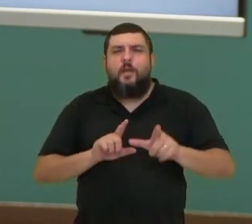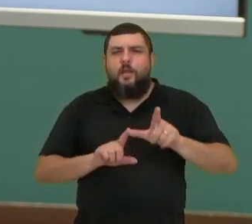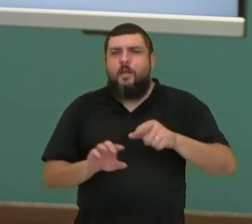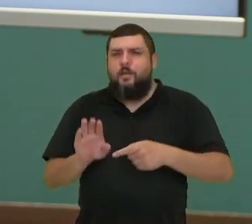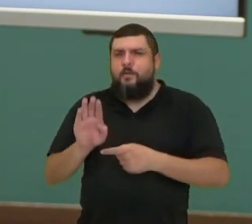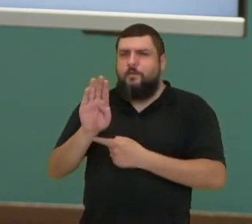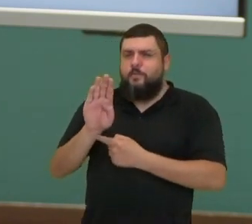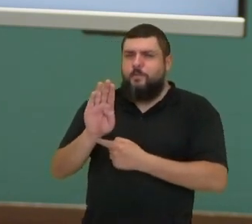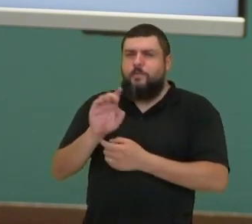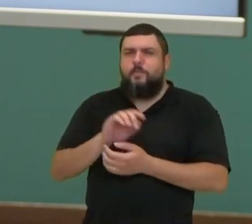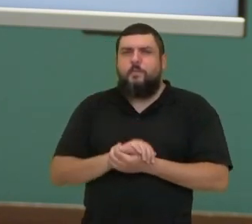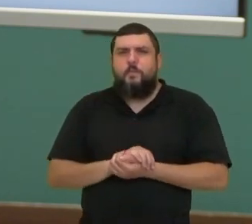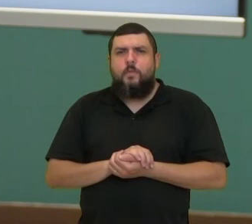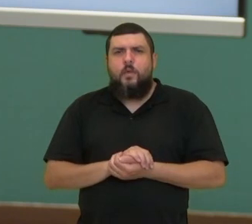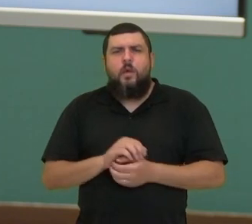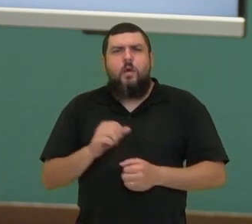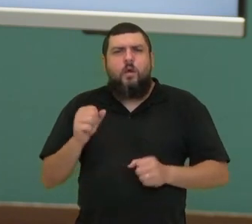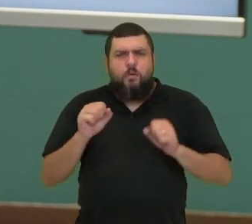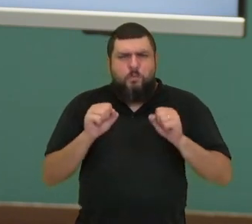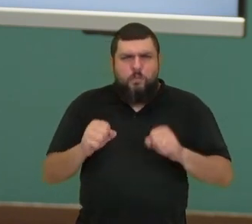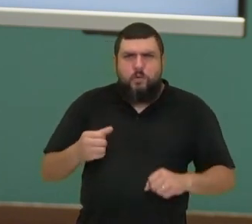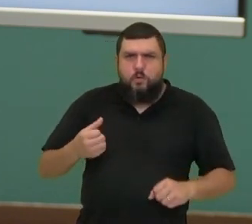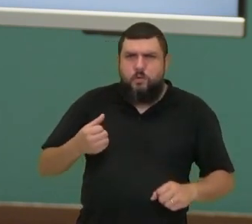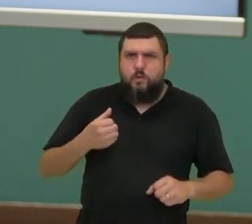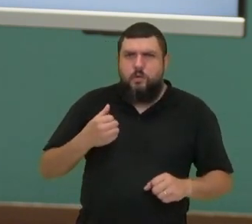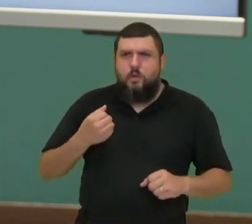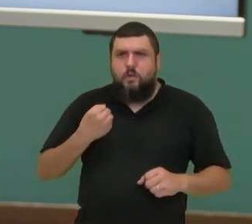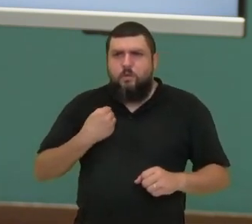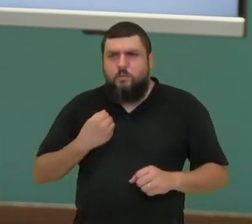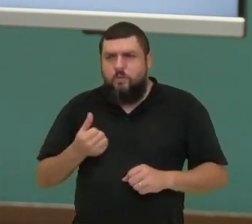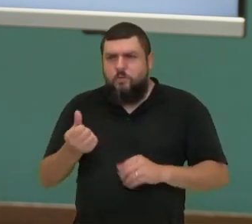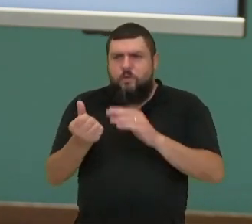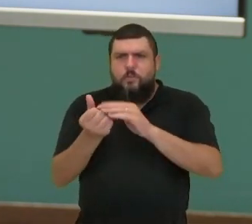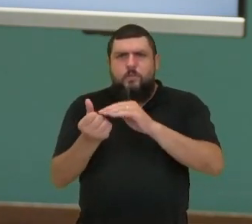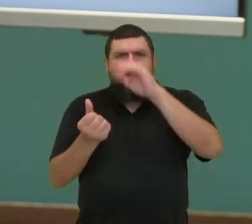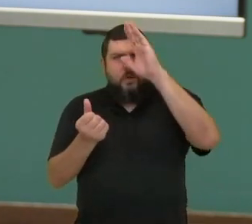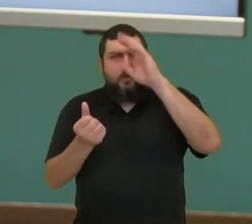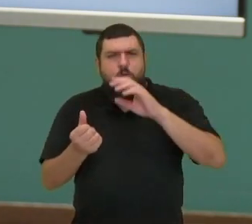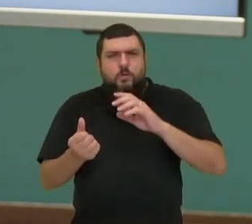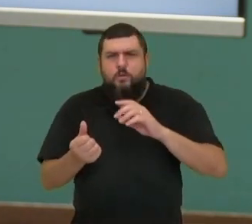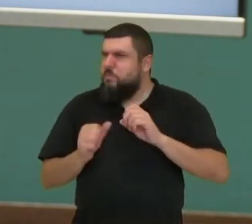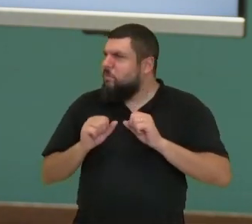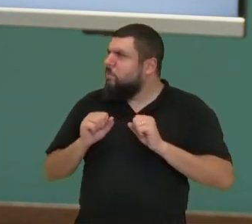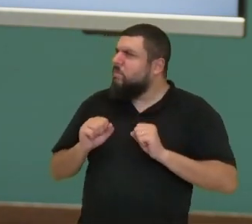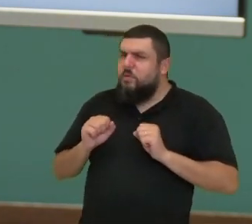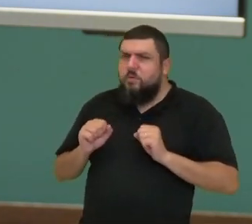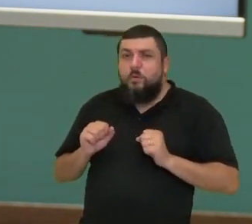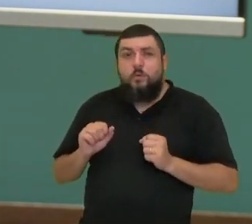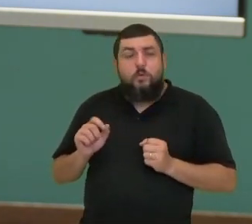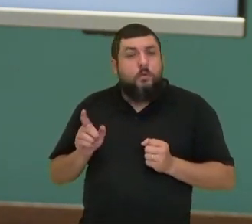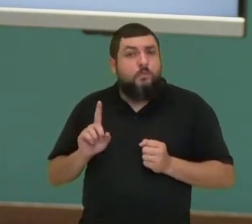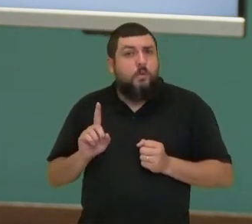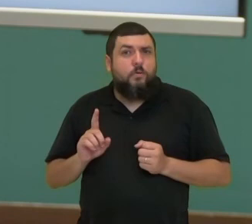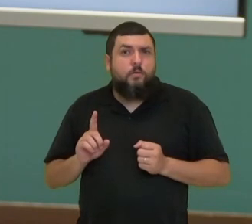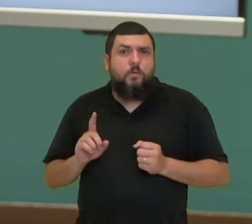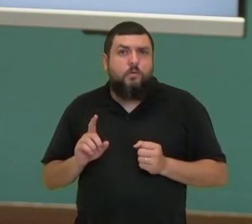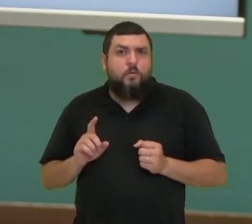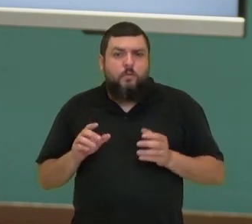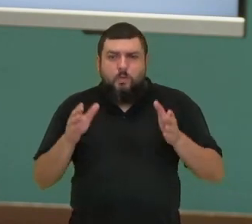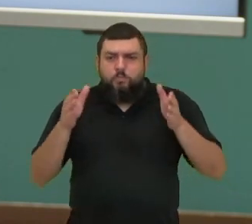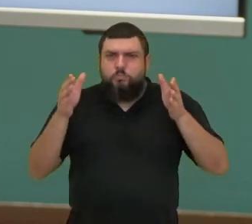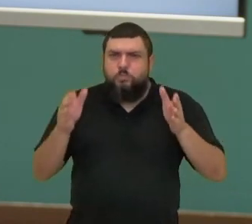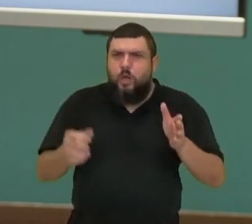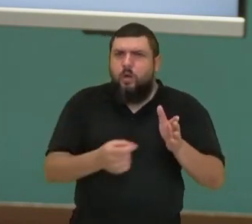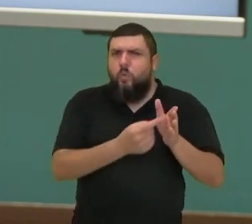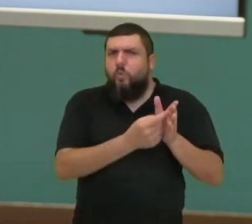ocorrer face com um número maior que 6? Nesse caso, não. Como se trata de um dado convencional,